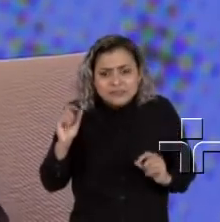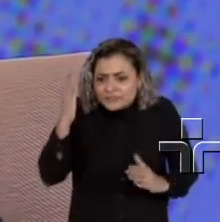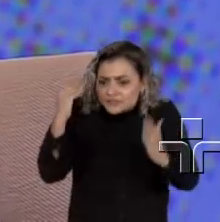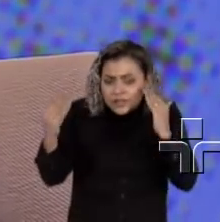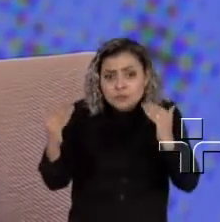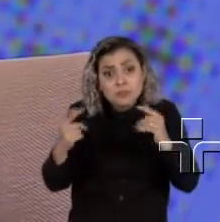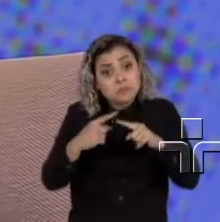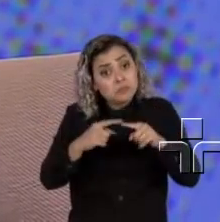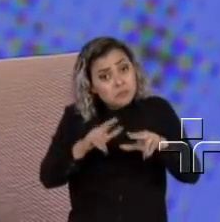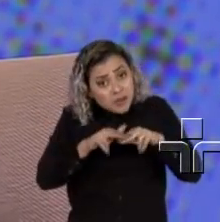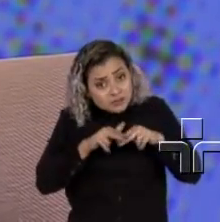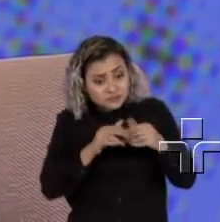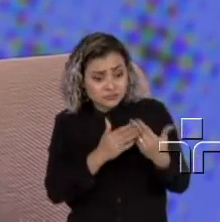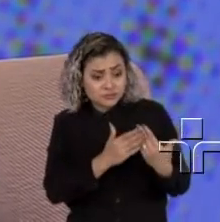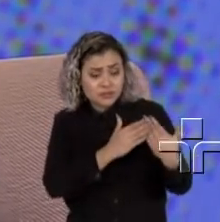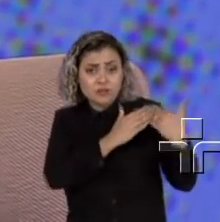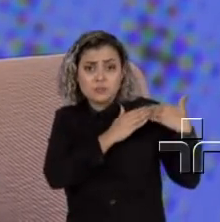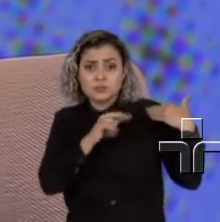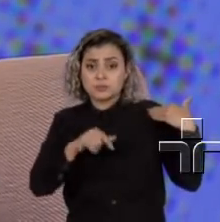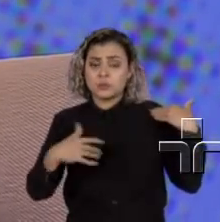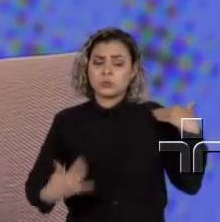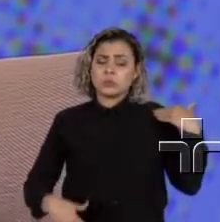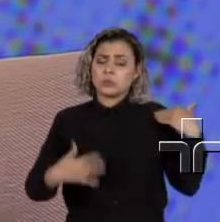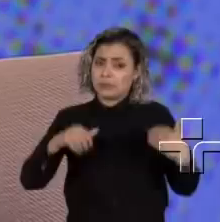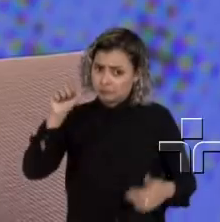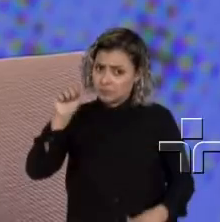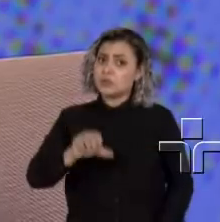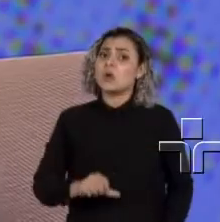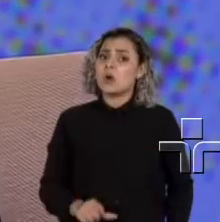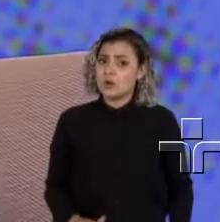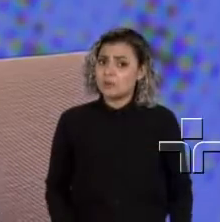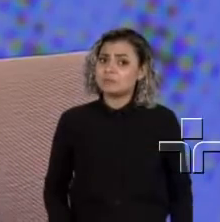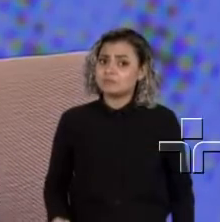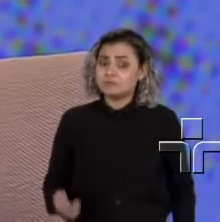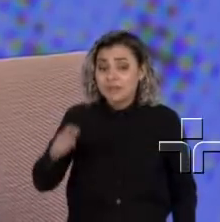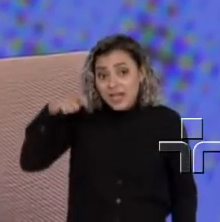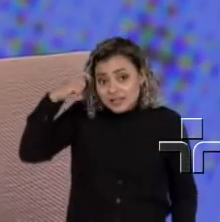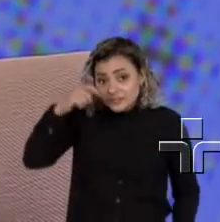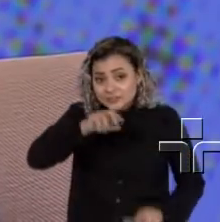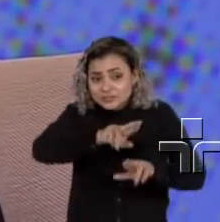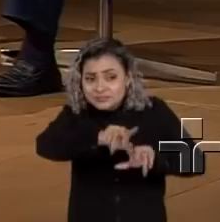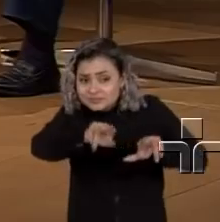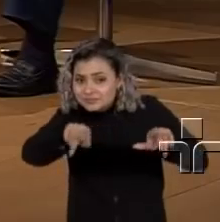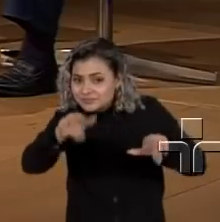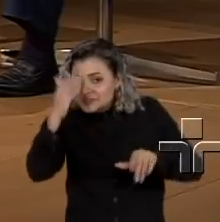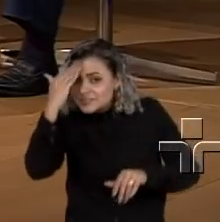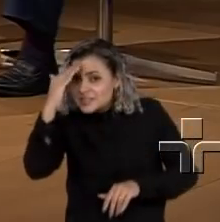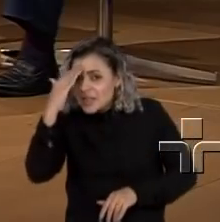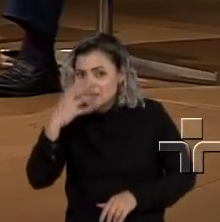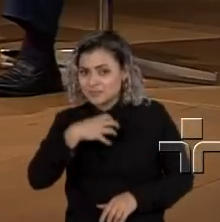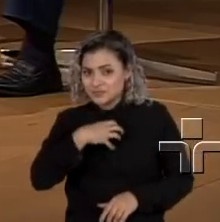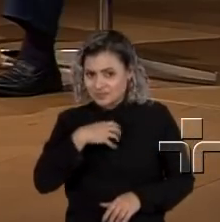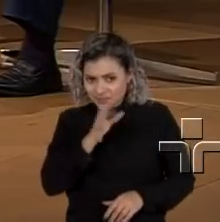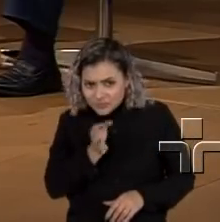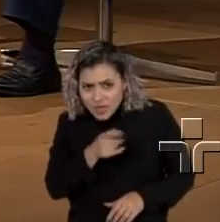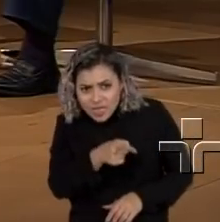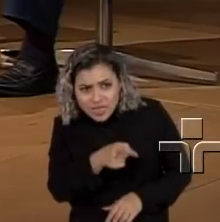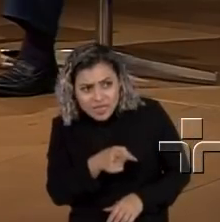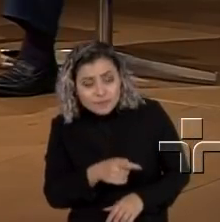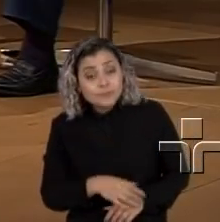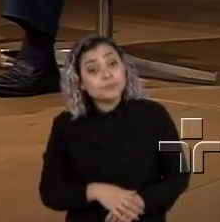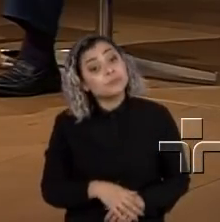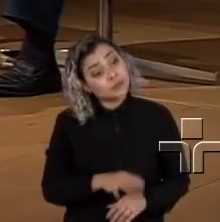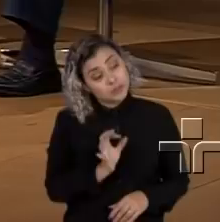e a responsabilidade ainda foi maior. Então, os artistas sabem disso, do meu jeito de ser, não é, bem? Inclusive